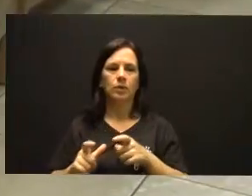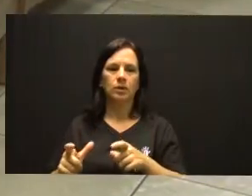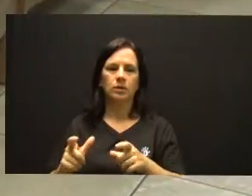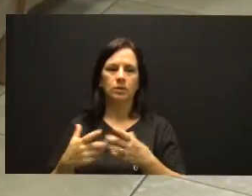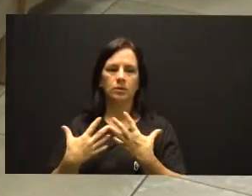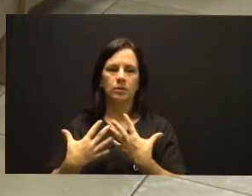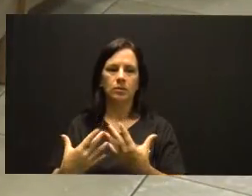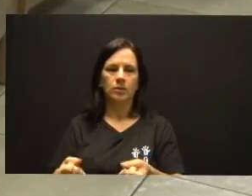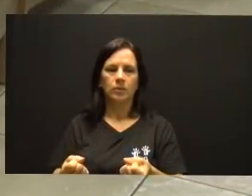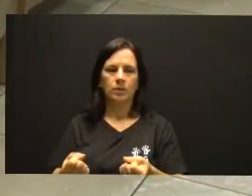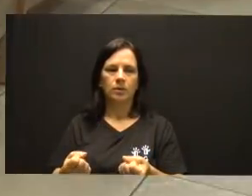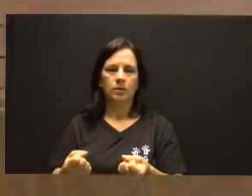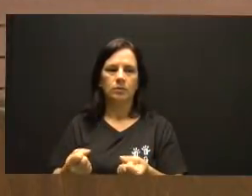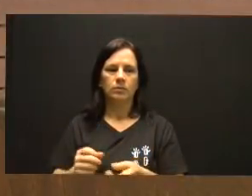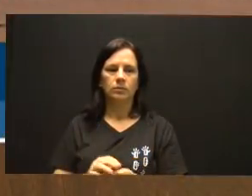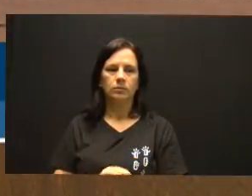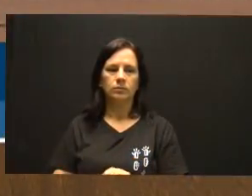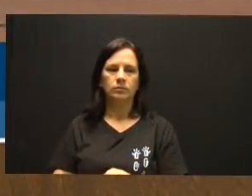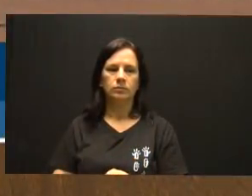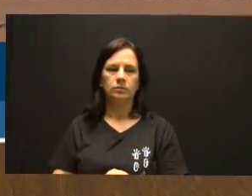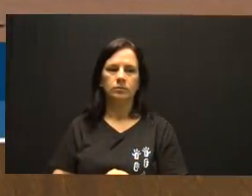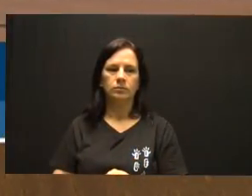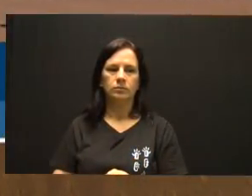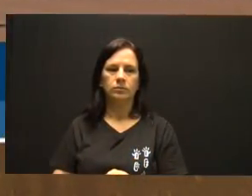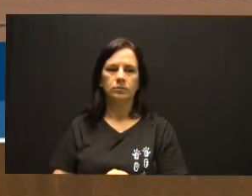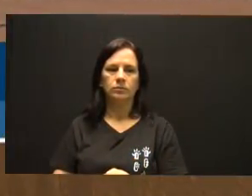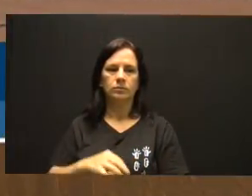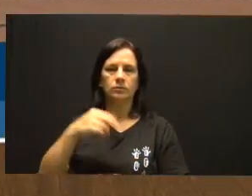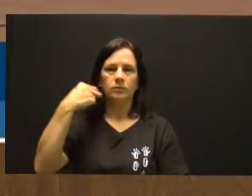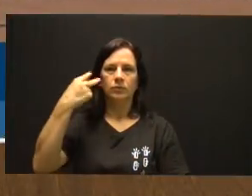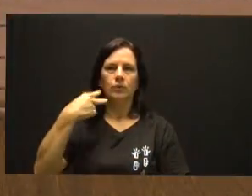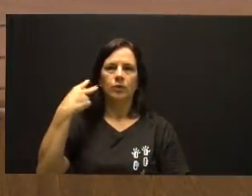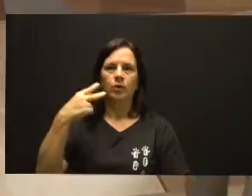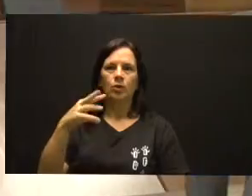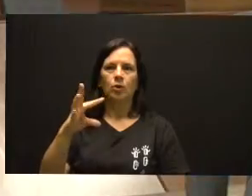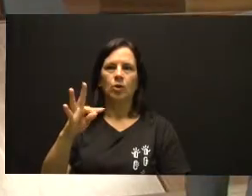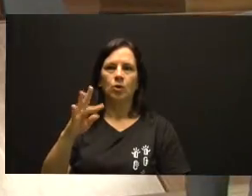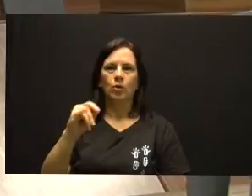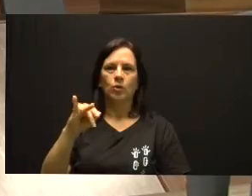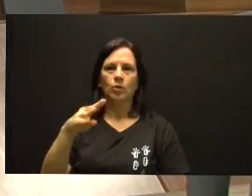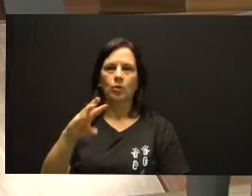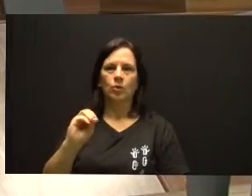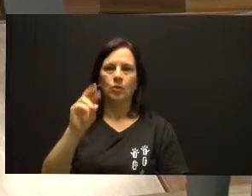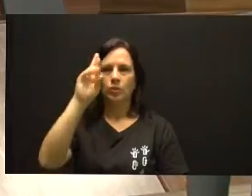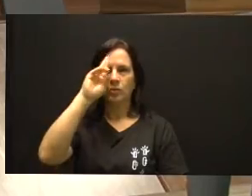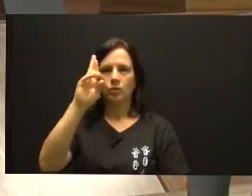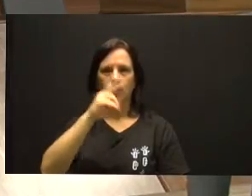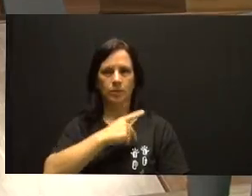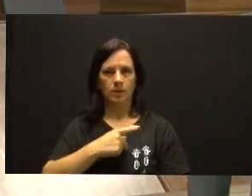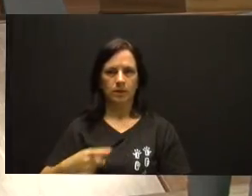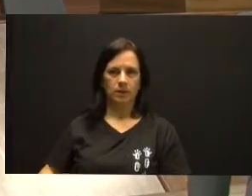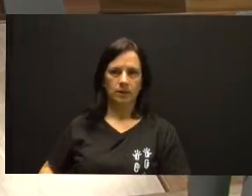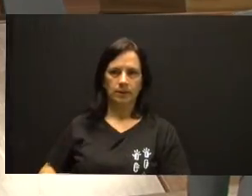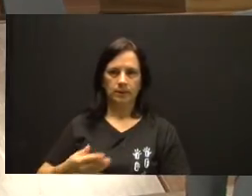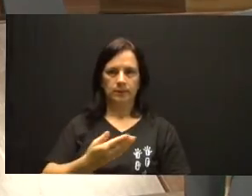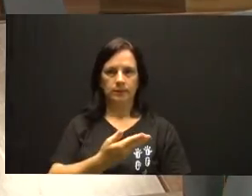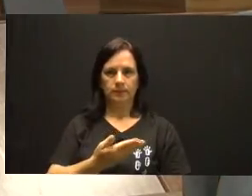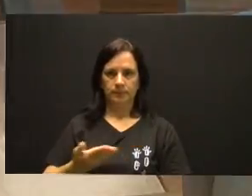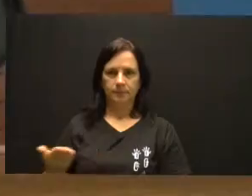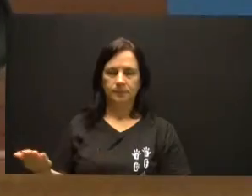se encontram. Aprovado. Com a palavra, vereador Toninho Vieira. Senhor presidente, nobres pares,